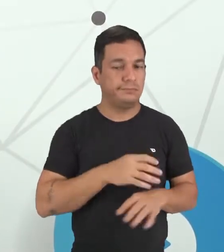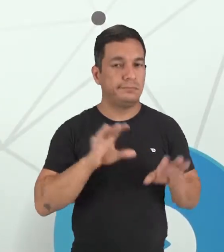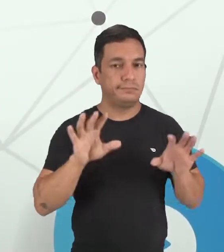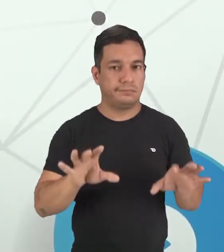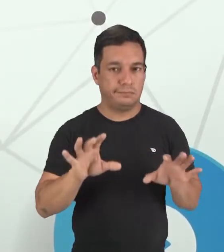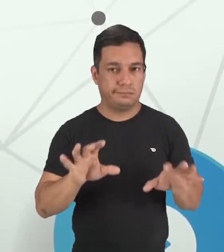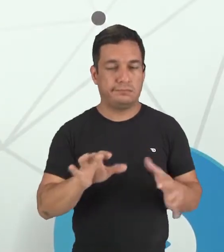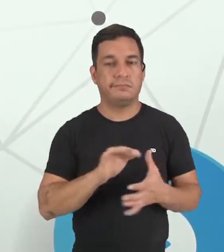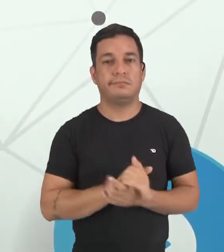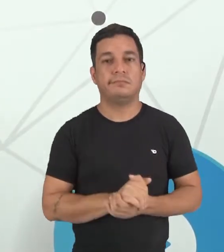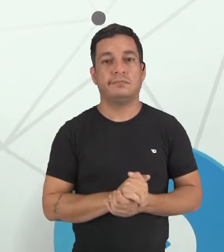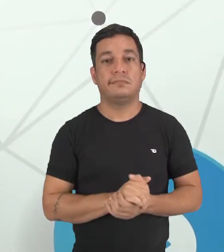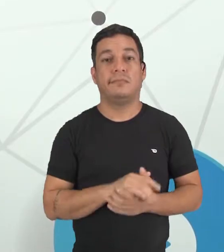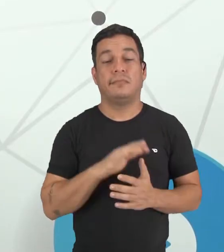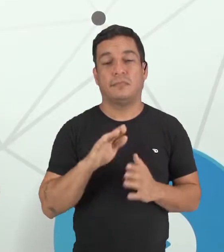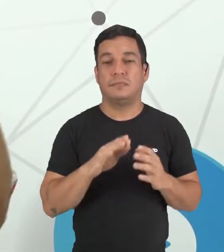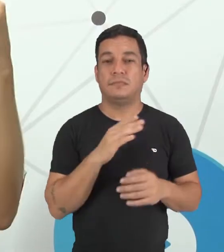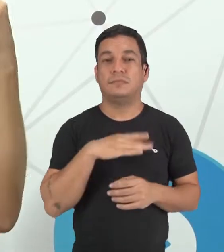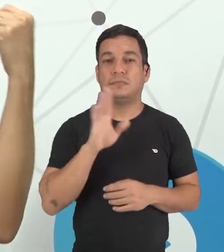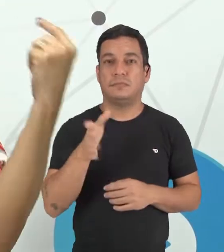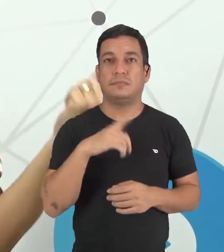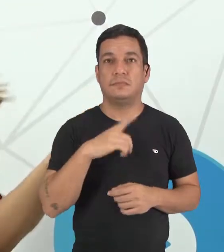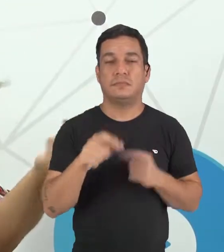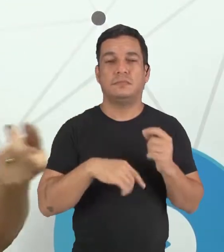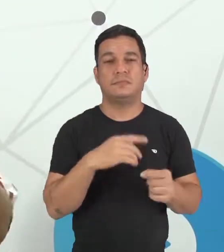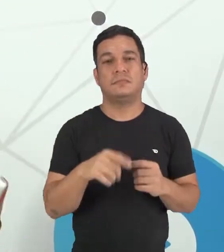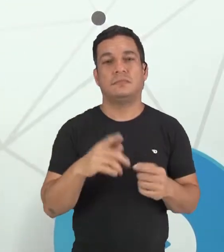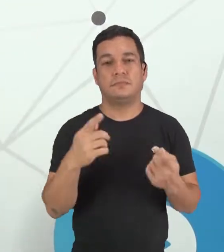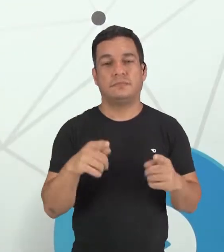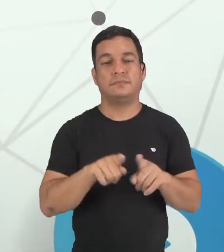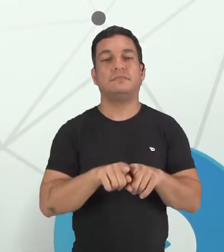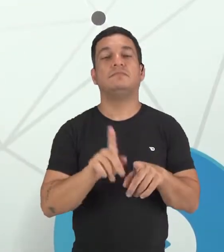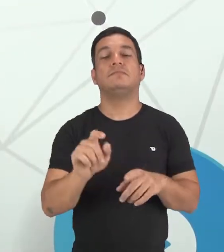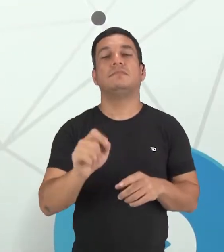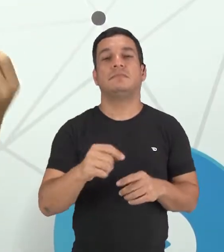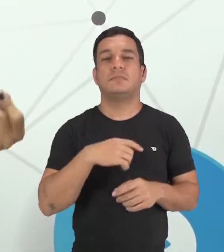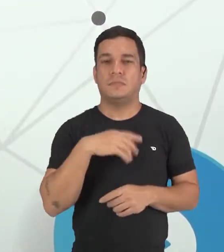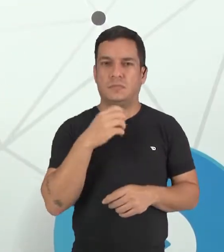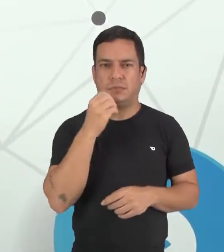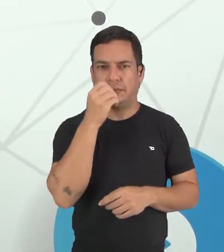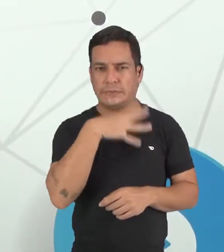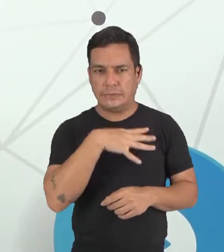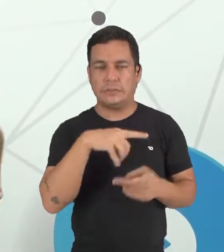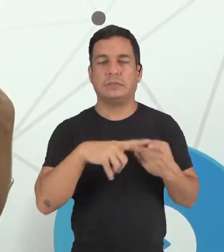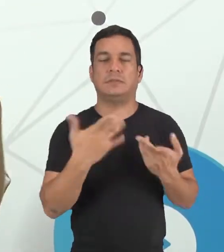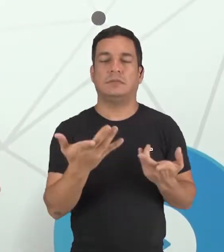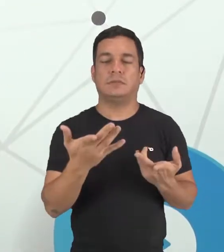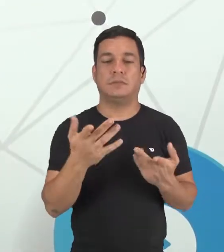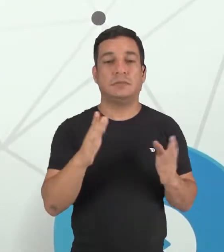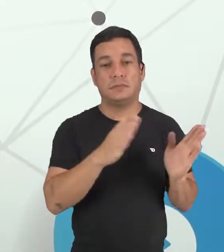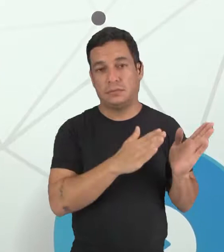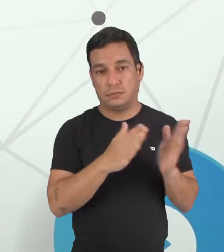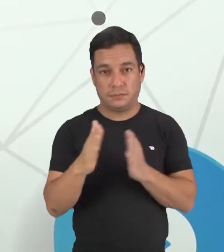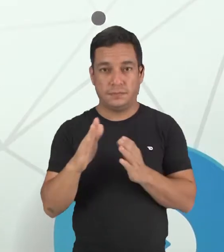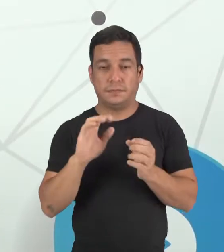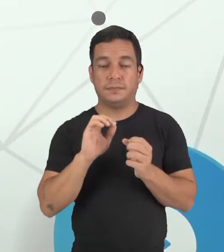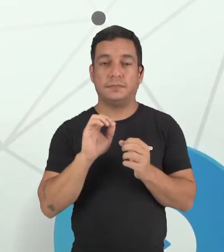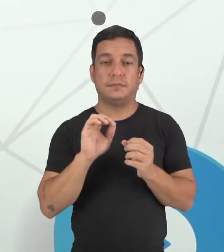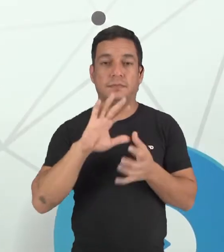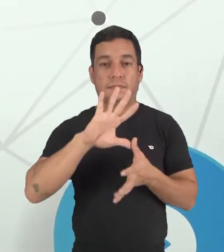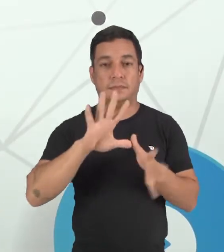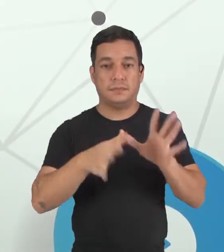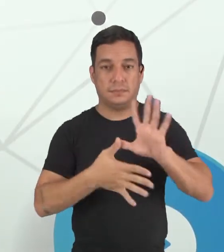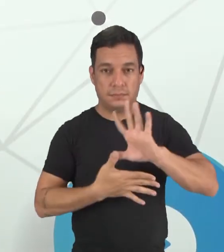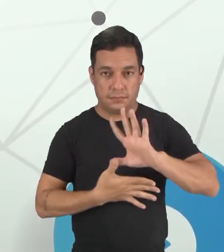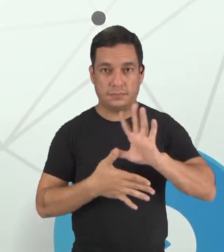situação. E aí, de repente, eles já vinham em um relacionamento abusivo. E durante esse período da